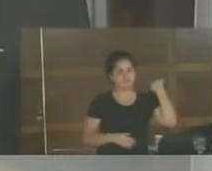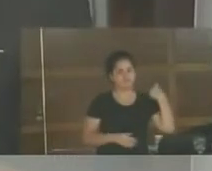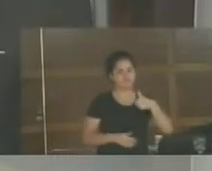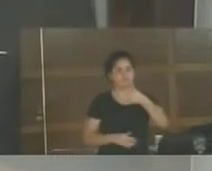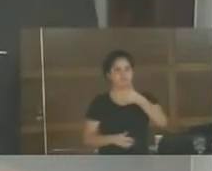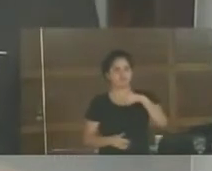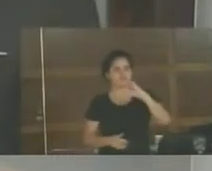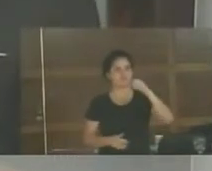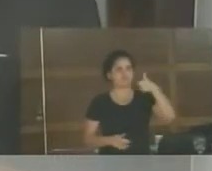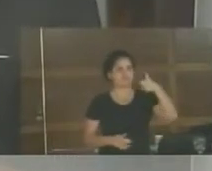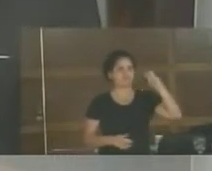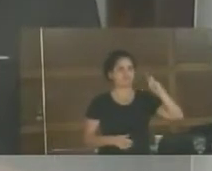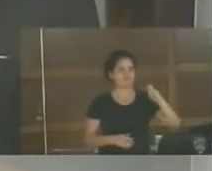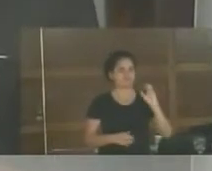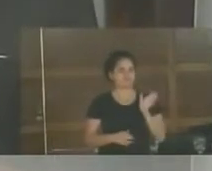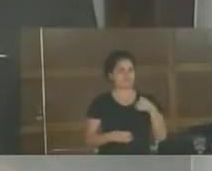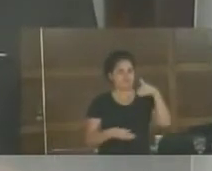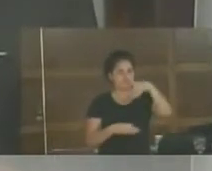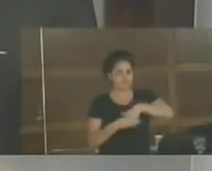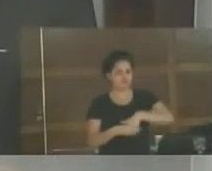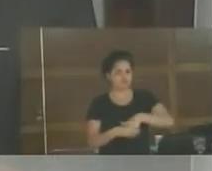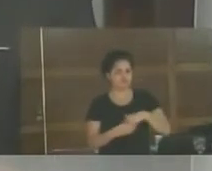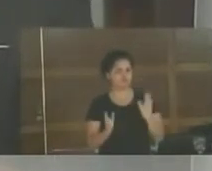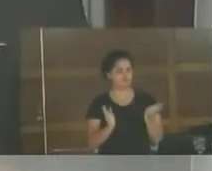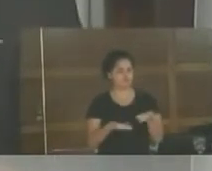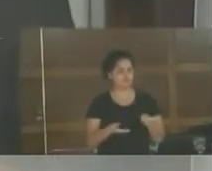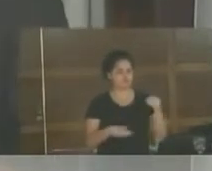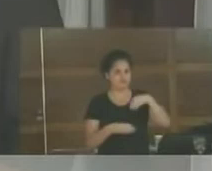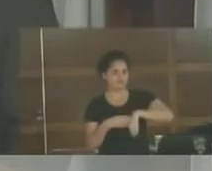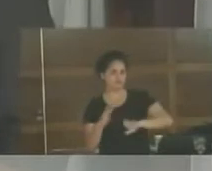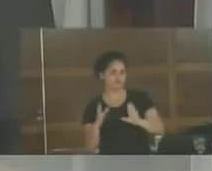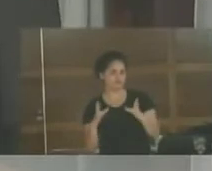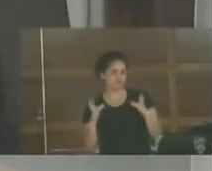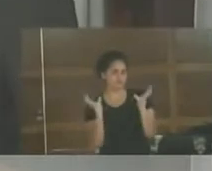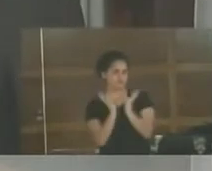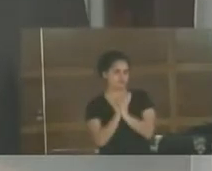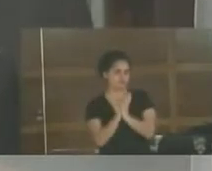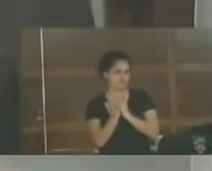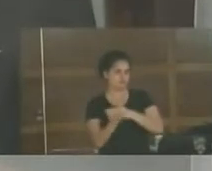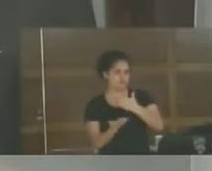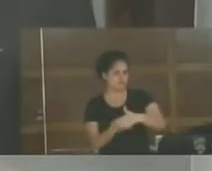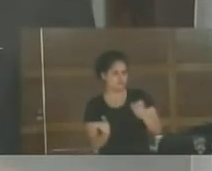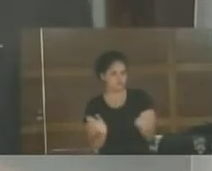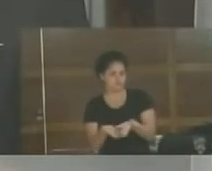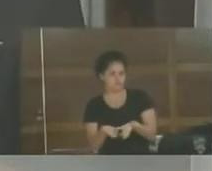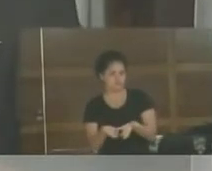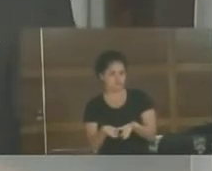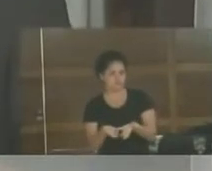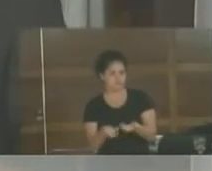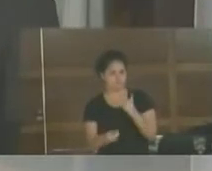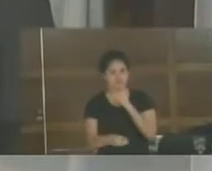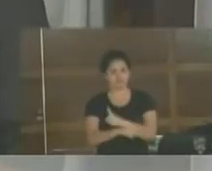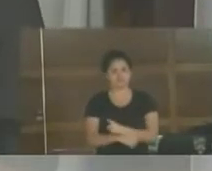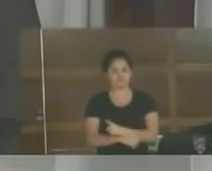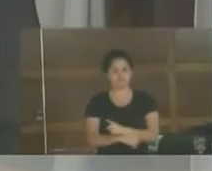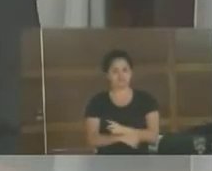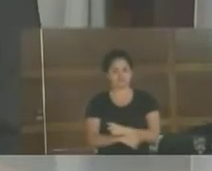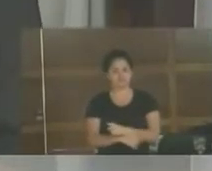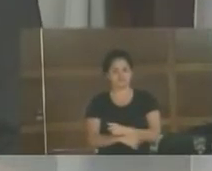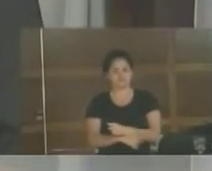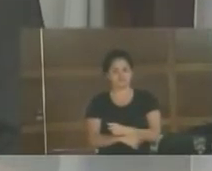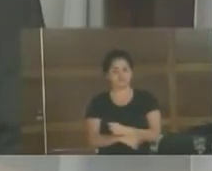foi votado e está nas comissões, vereador Zé Augusto. Até hoje, se encontra até no gabinete do